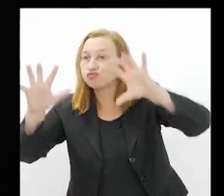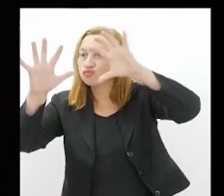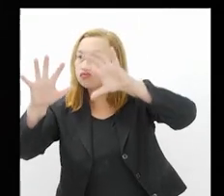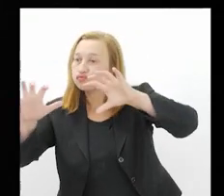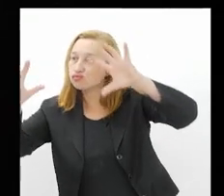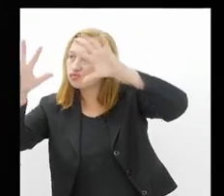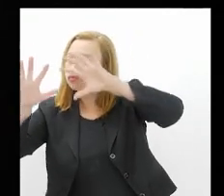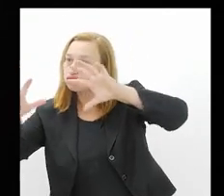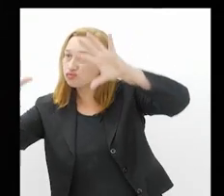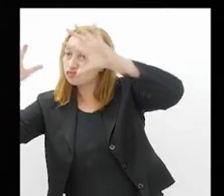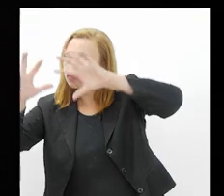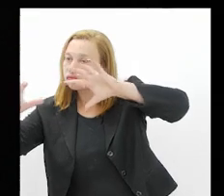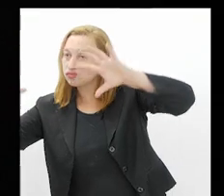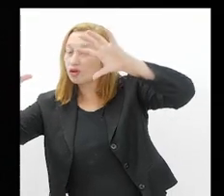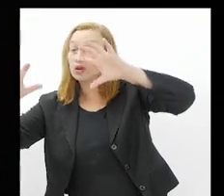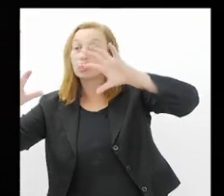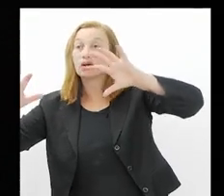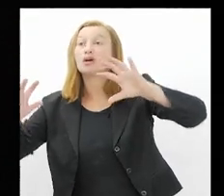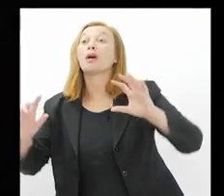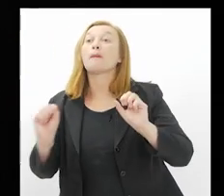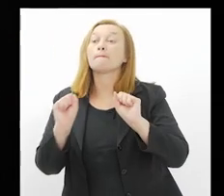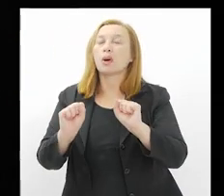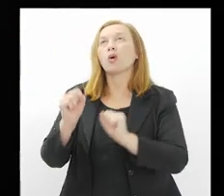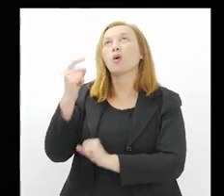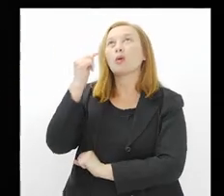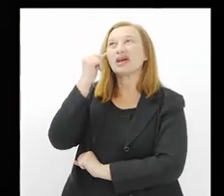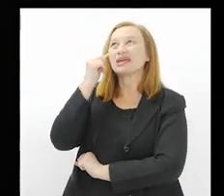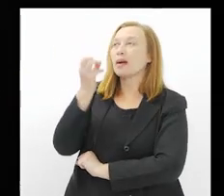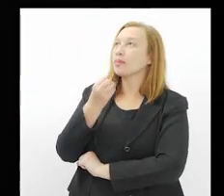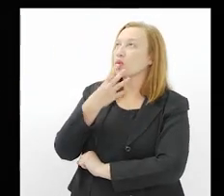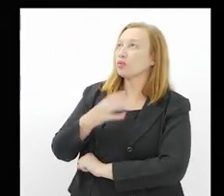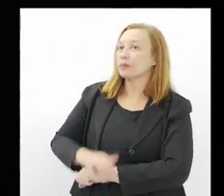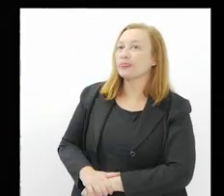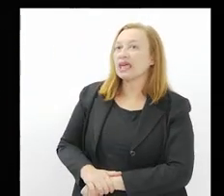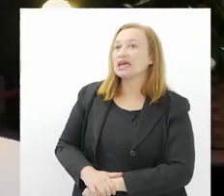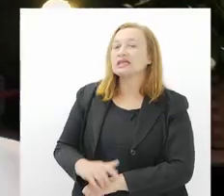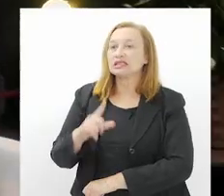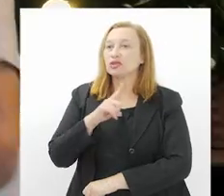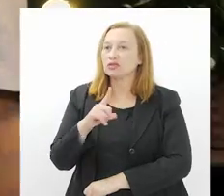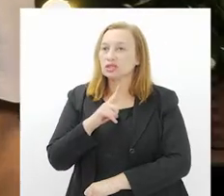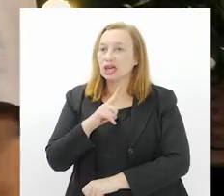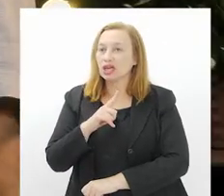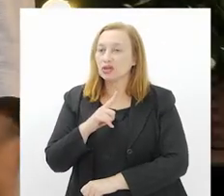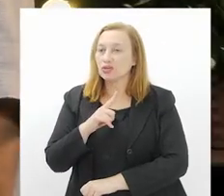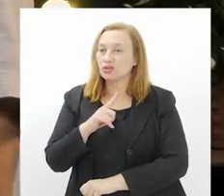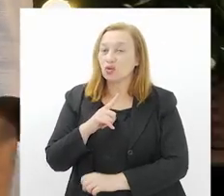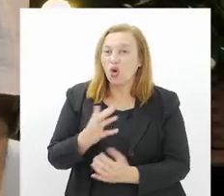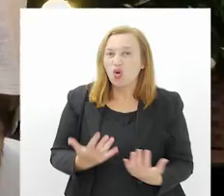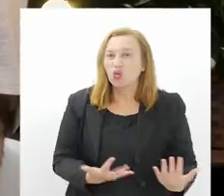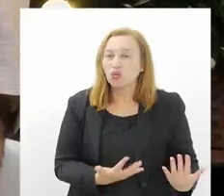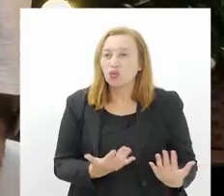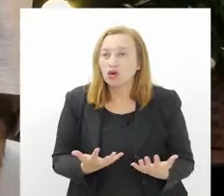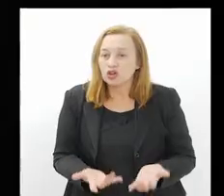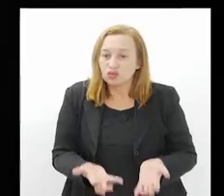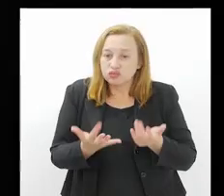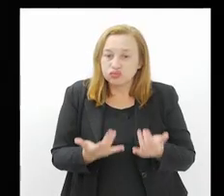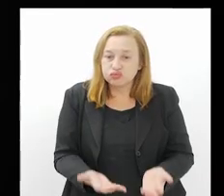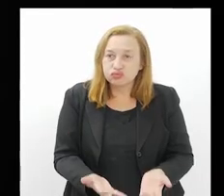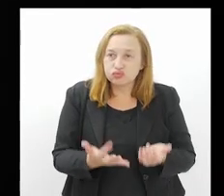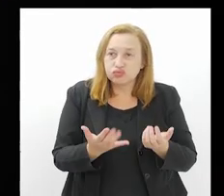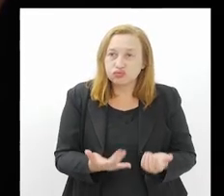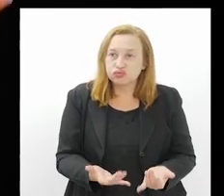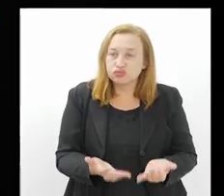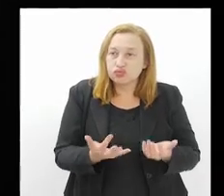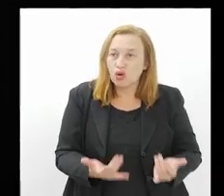formar uma gotícula de nuvem, eu preciso de uma partícula e preciso de água. Então, a gente pode pensar, bom, se eu tenho